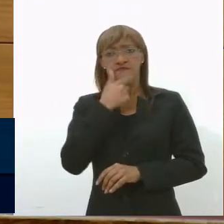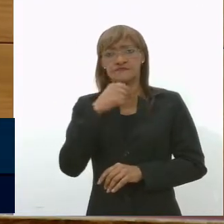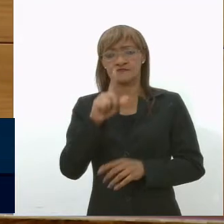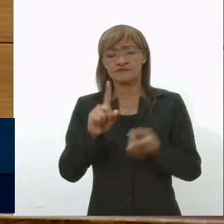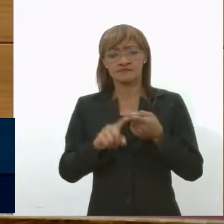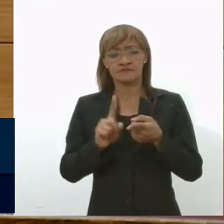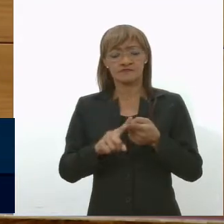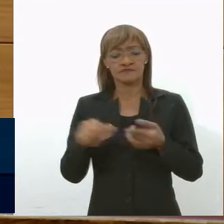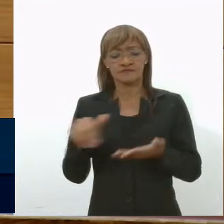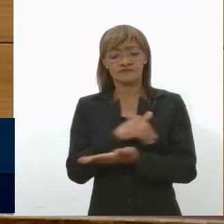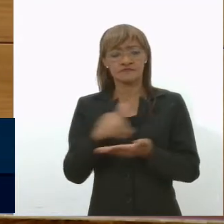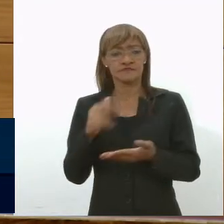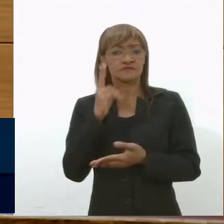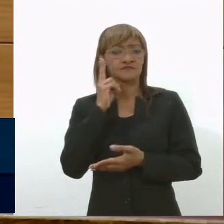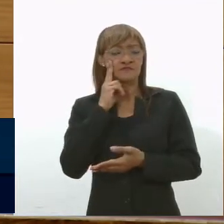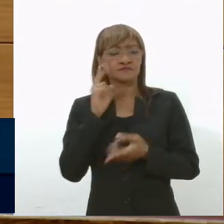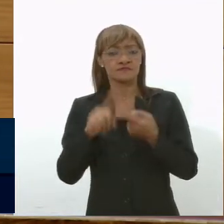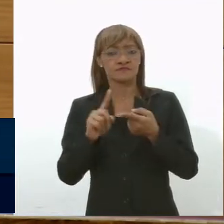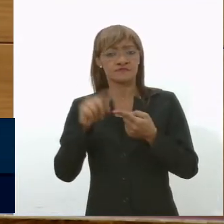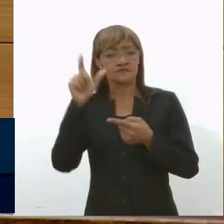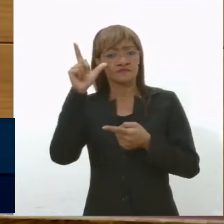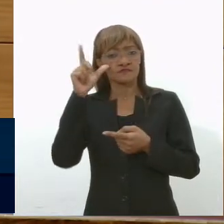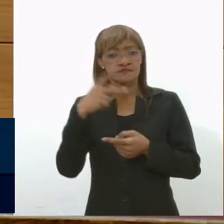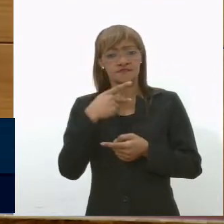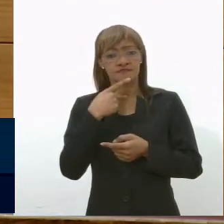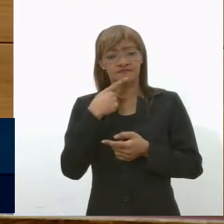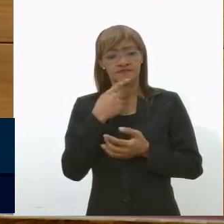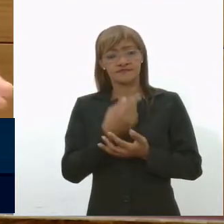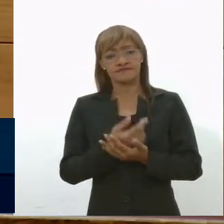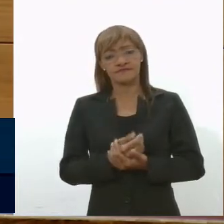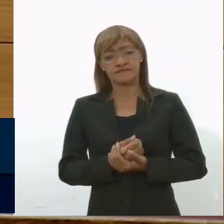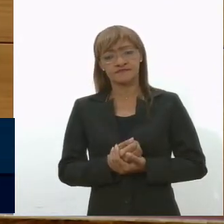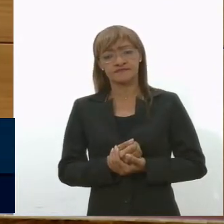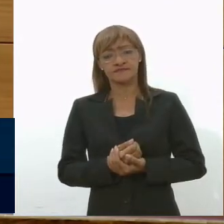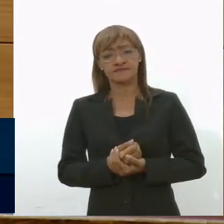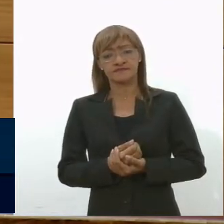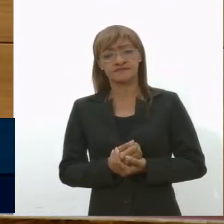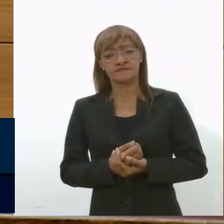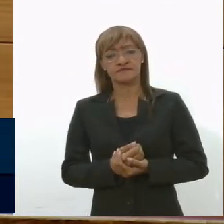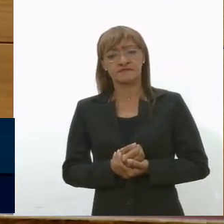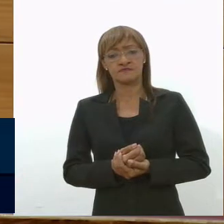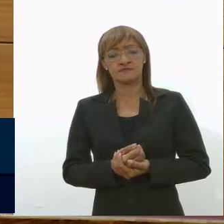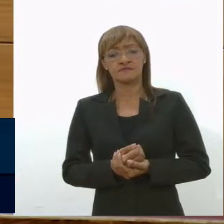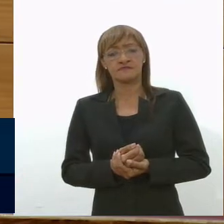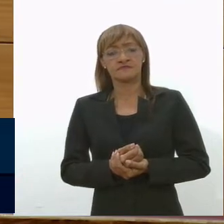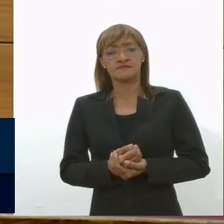secretariado pelos deputados Zezinho Sobral e Luciano Pimentel.